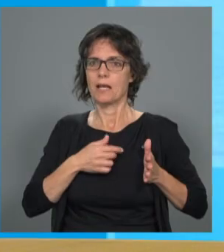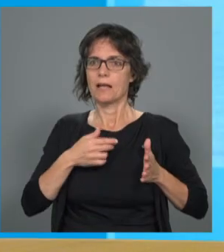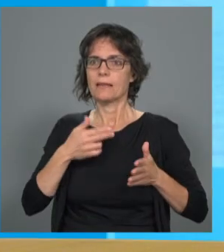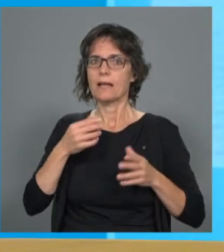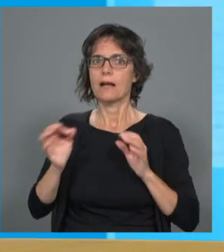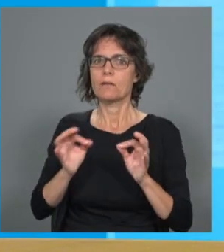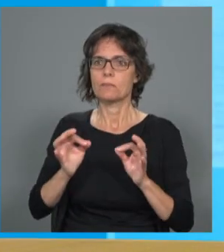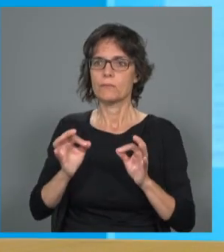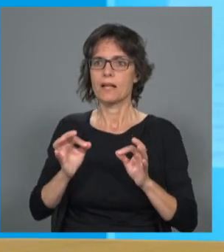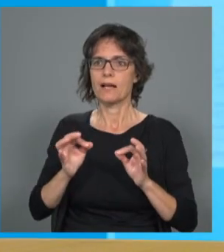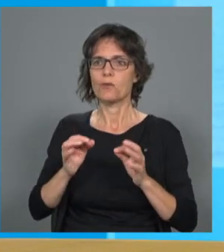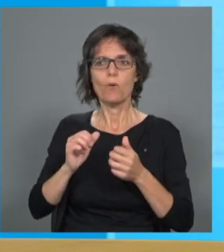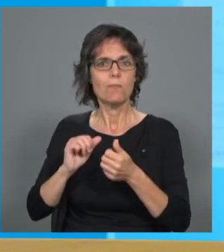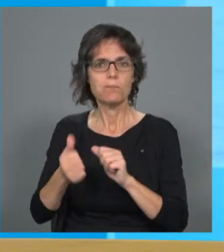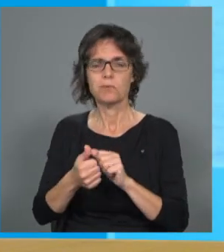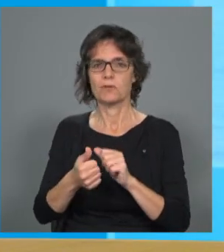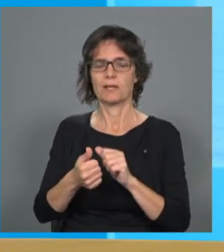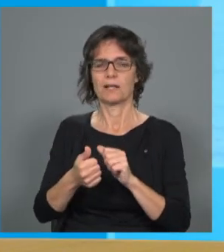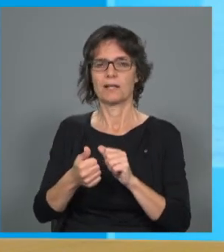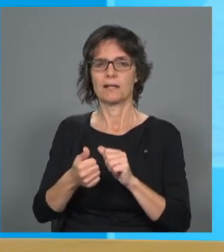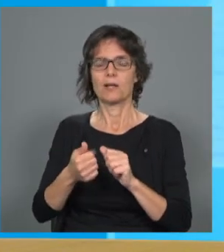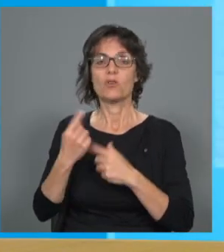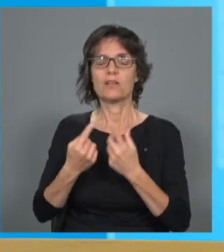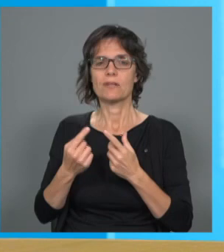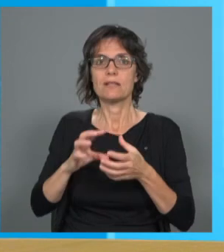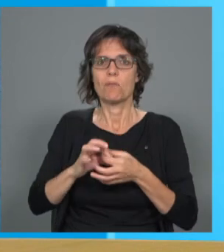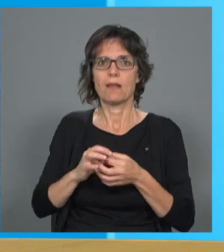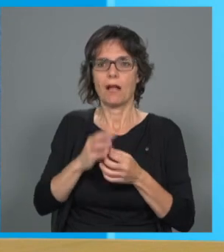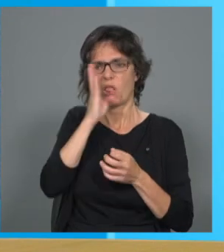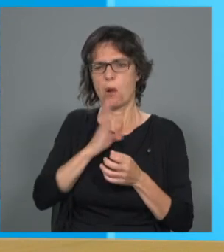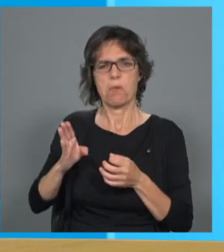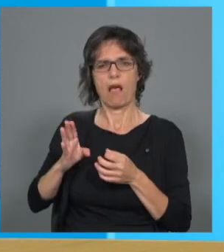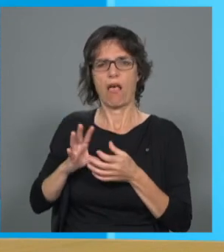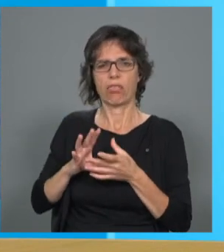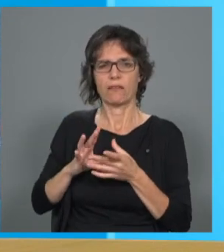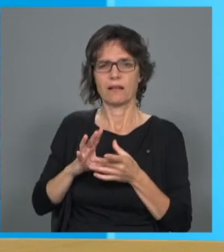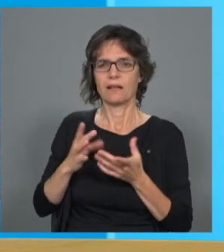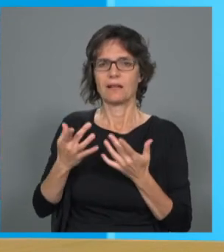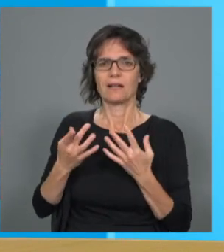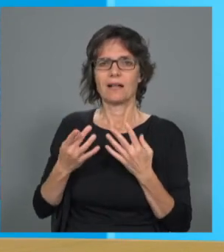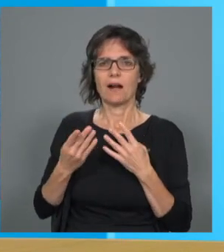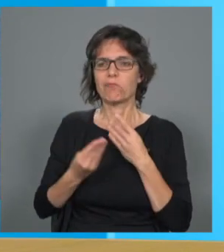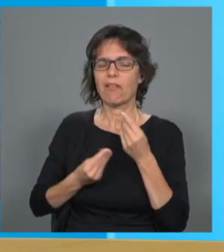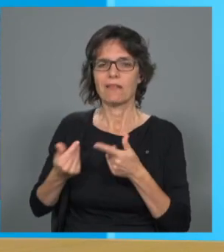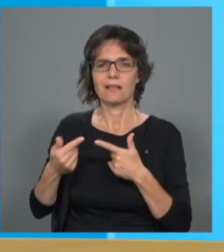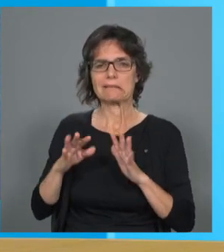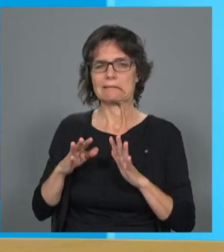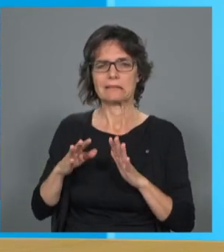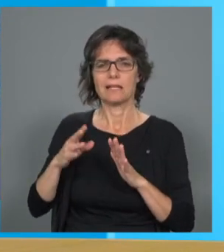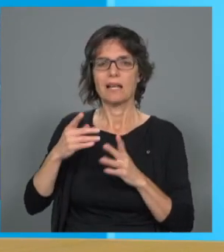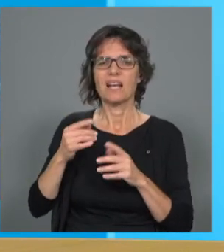a determinar muitas das nossas ações, mais do que estarmos a fazer grandes raciocínios e grandes teses sobre as